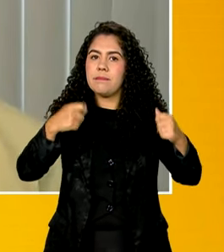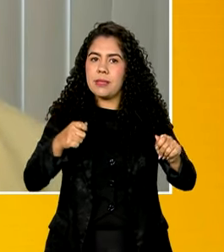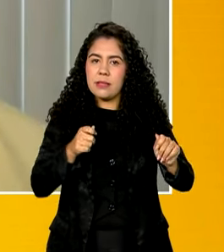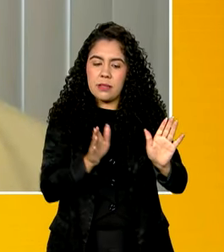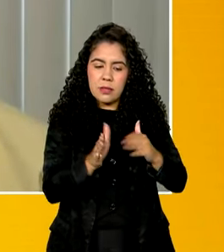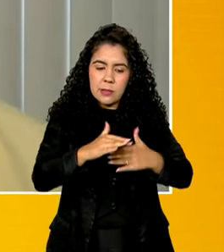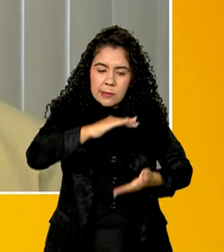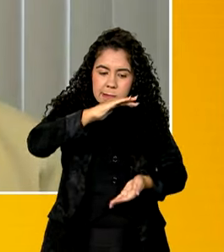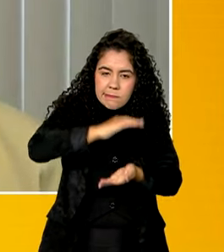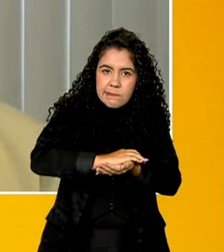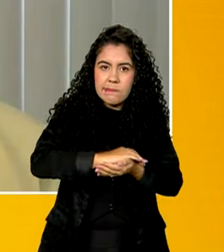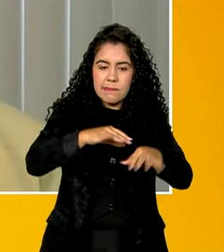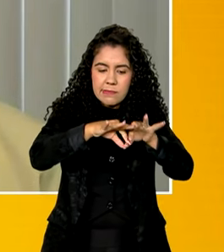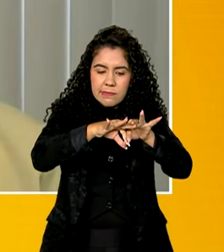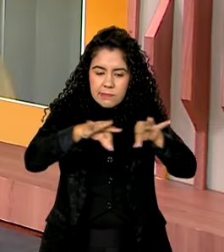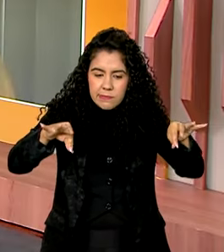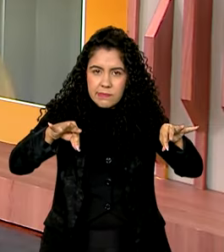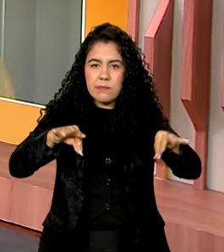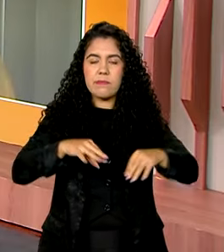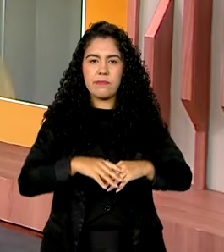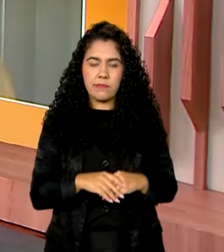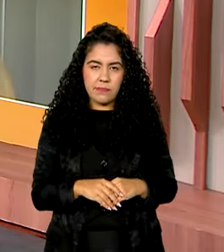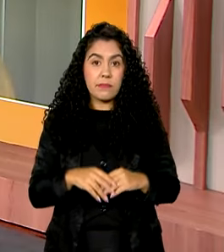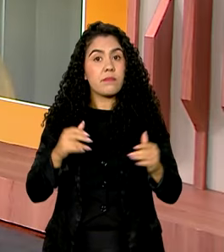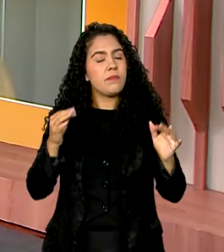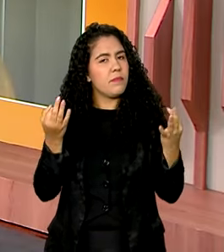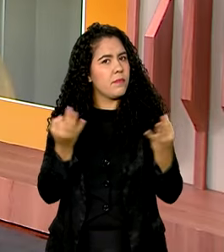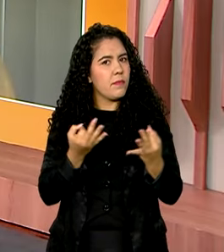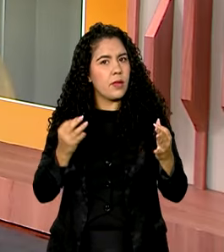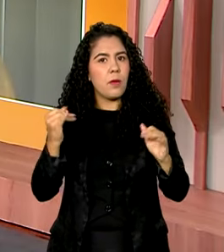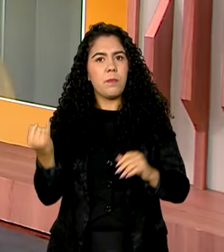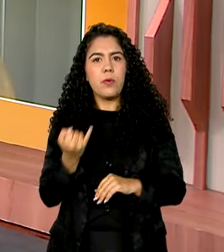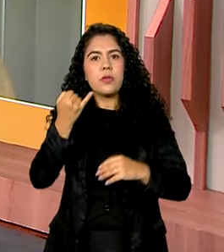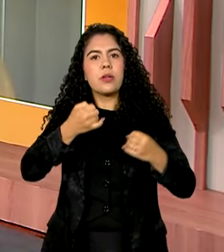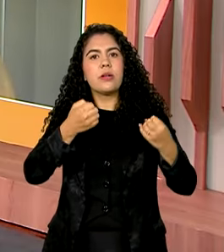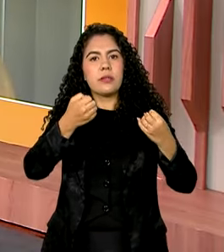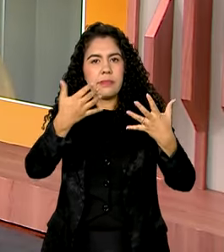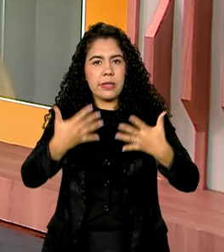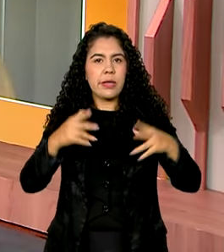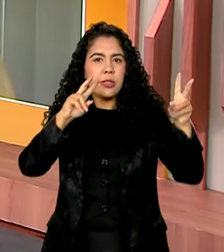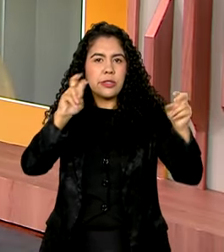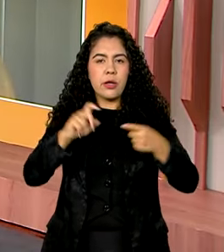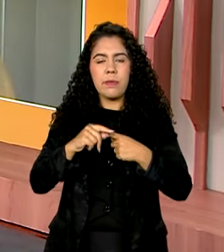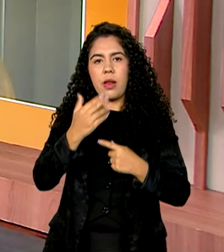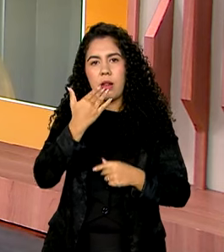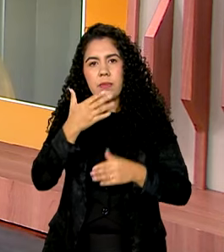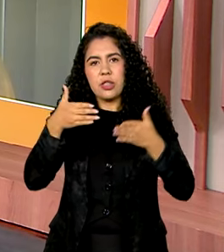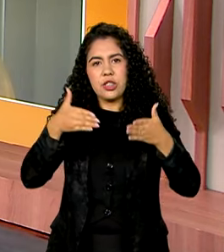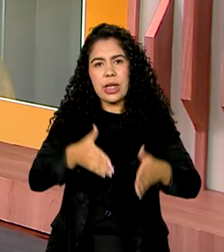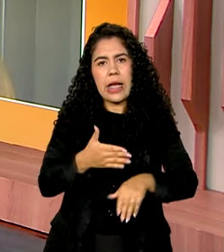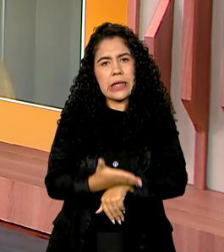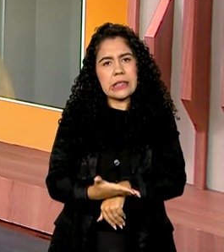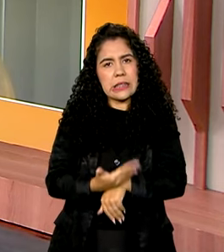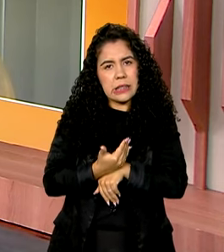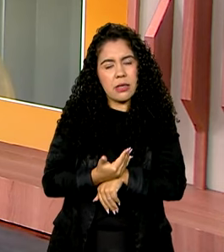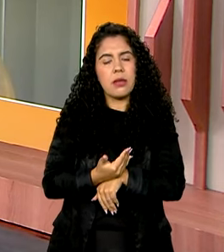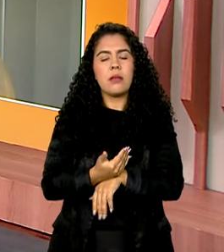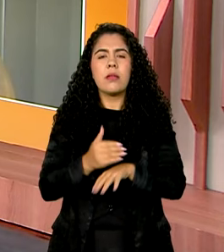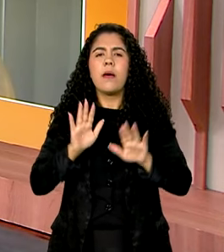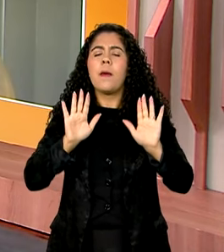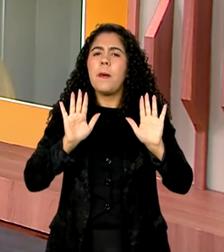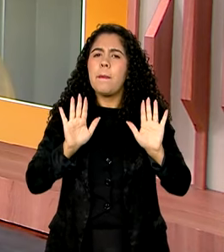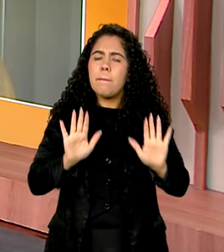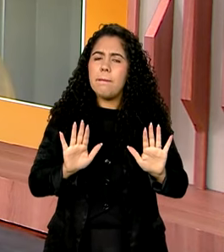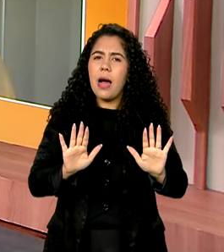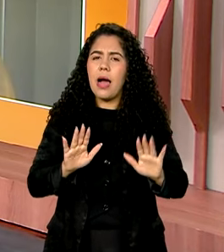tá? Perfeito. Importante, então, lembrar disso, da alimentação, o horário cedo, né? Agora, mais de